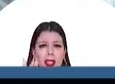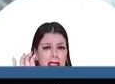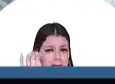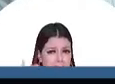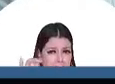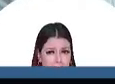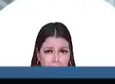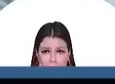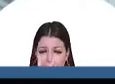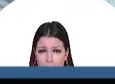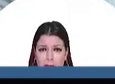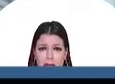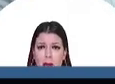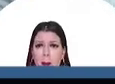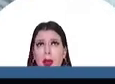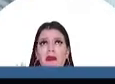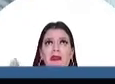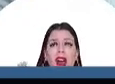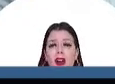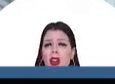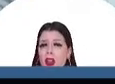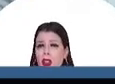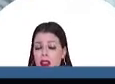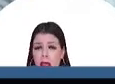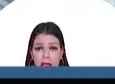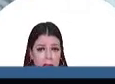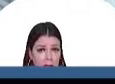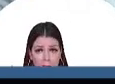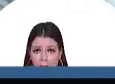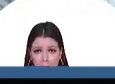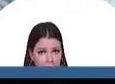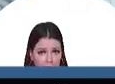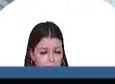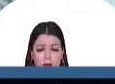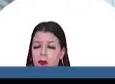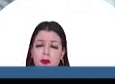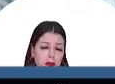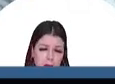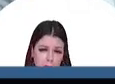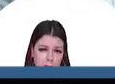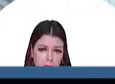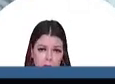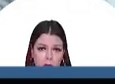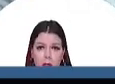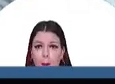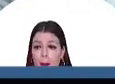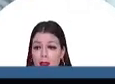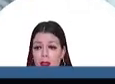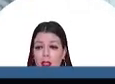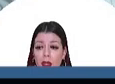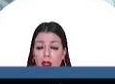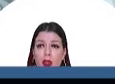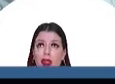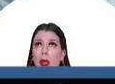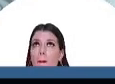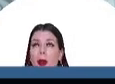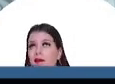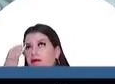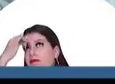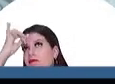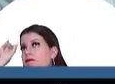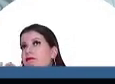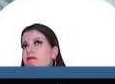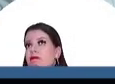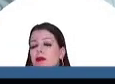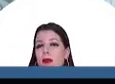news, internet, em momento algum, em área nenhuma. Né? Então, não é desmerecer ou ignorar